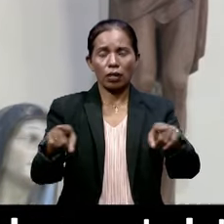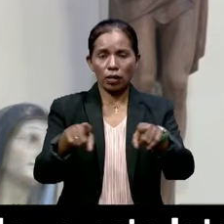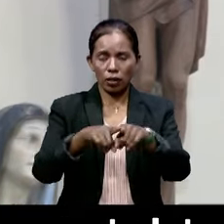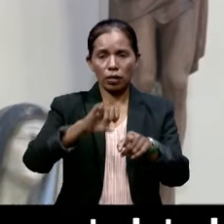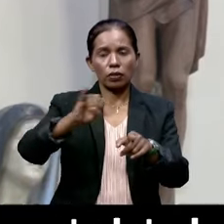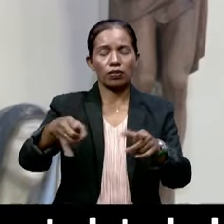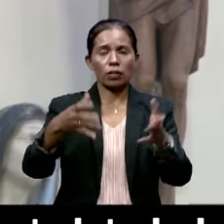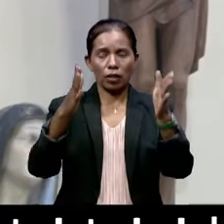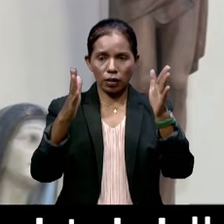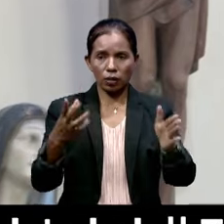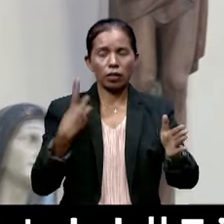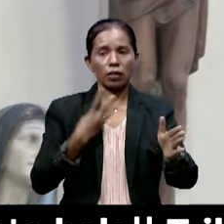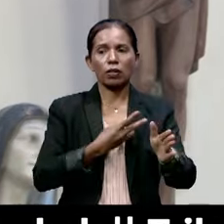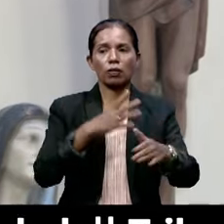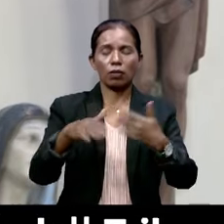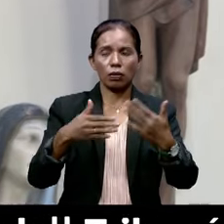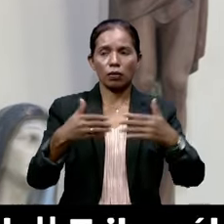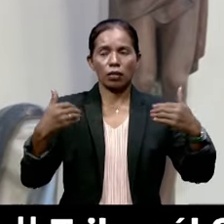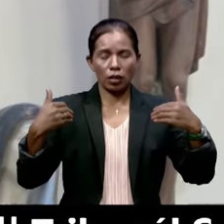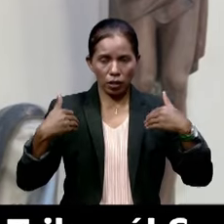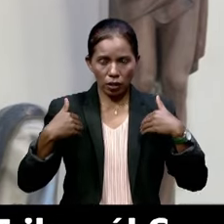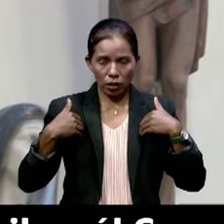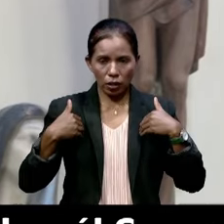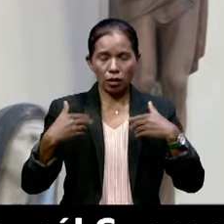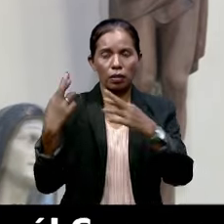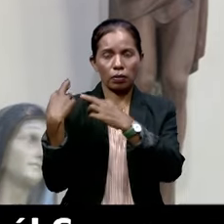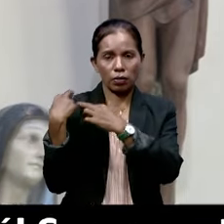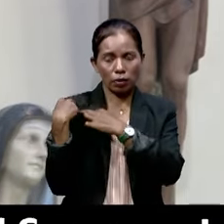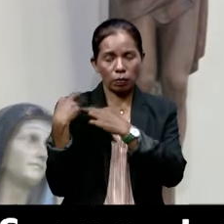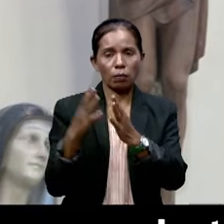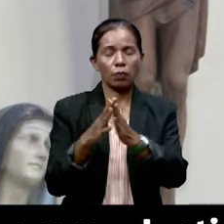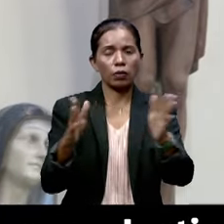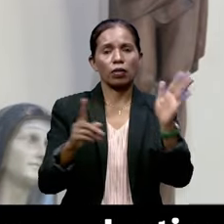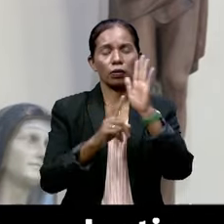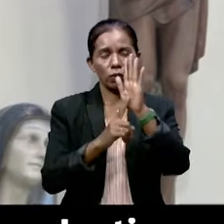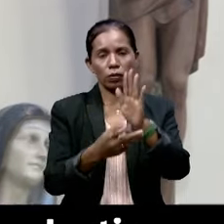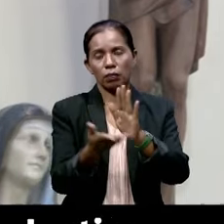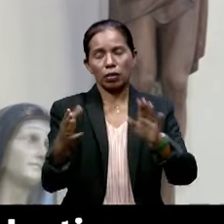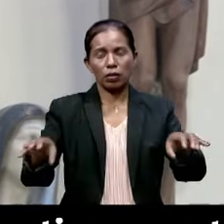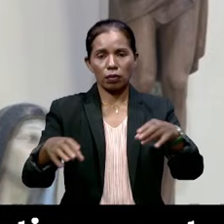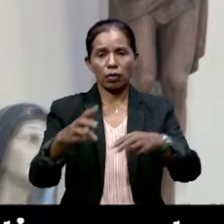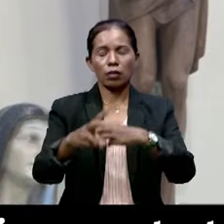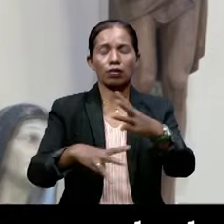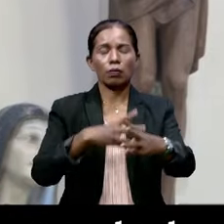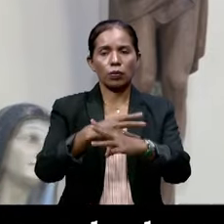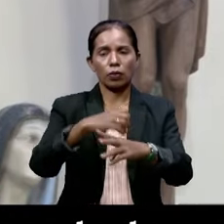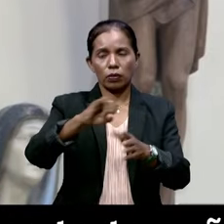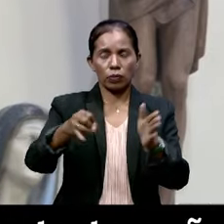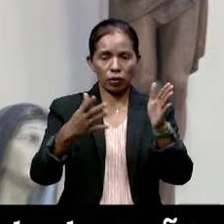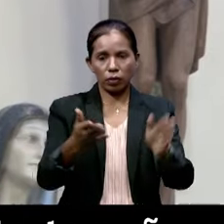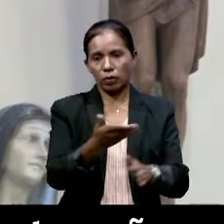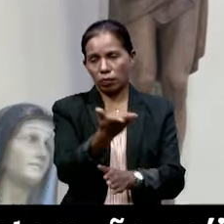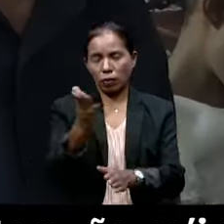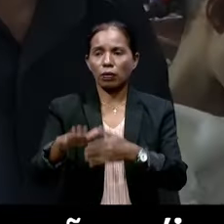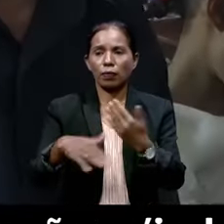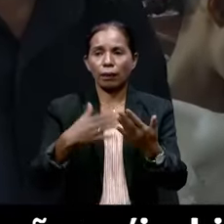jornalista sira, no ita outro roto, e a obrigação me dane. A tudo tinha poder, e a mundo jornalismo ninha, a tudo poder e ninha.